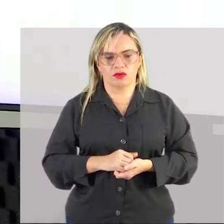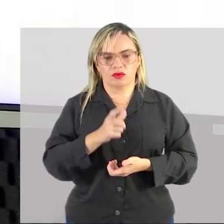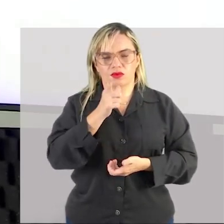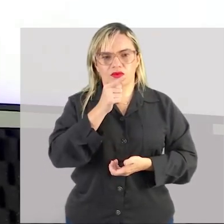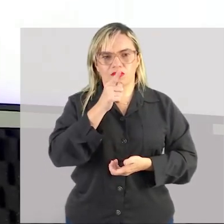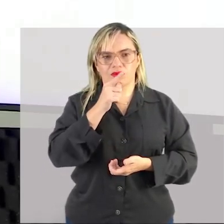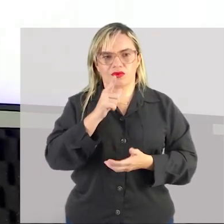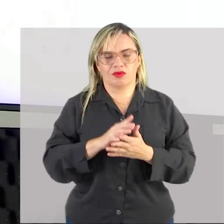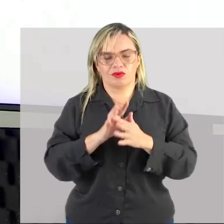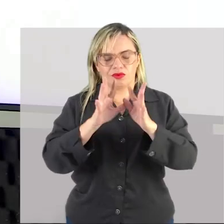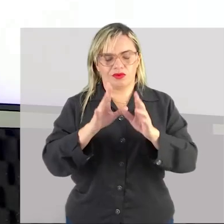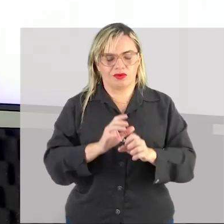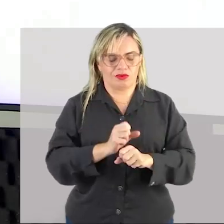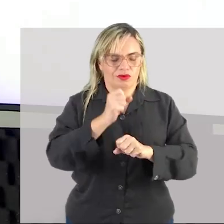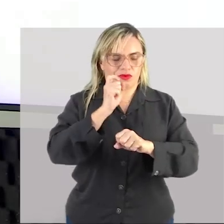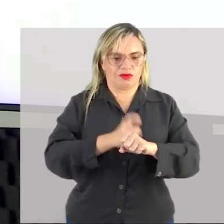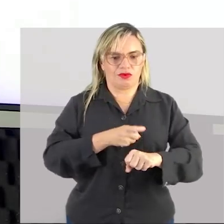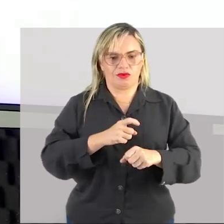Solidificação.